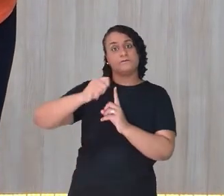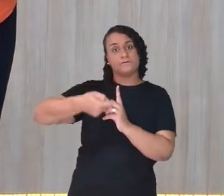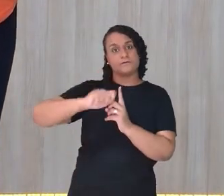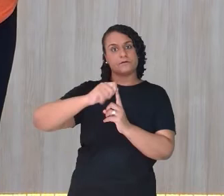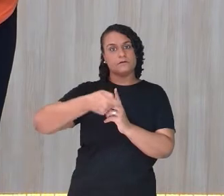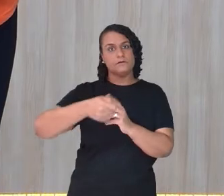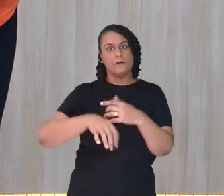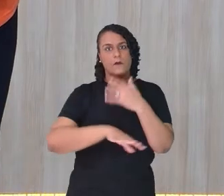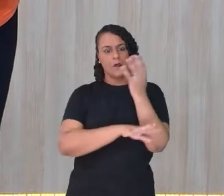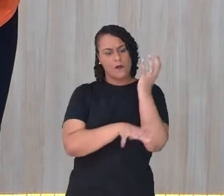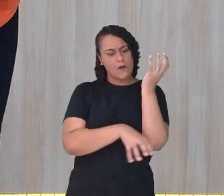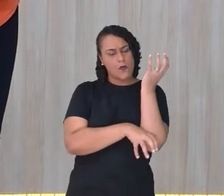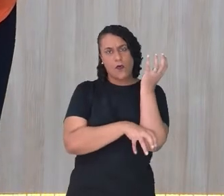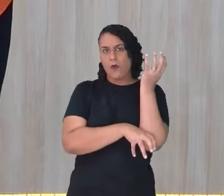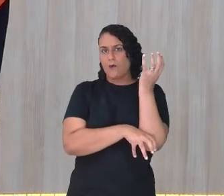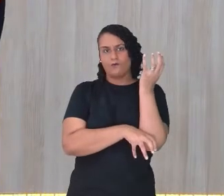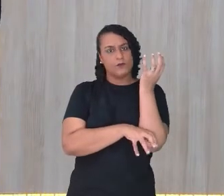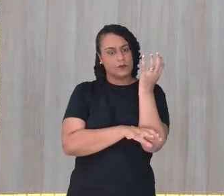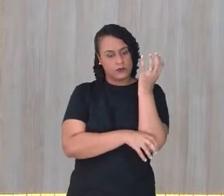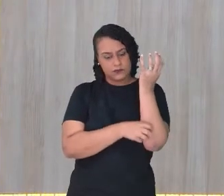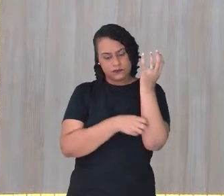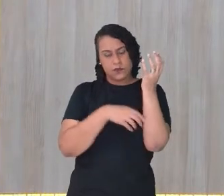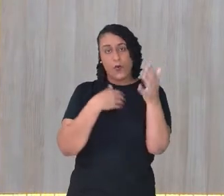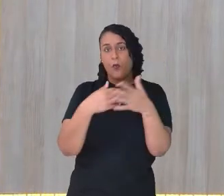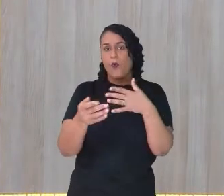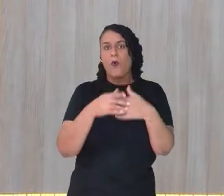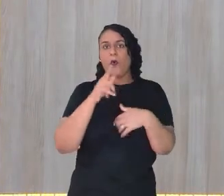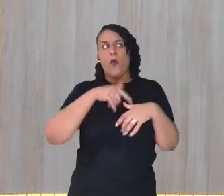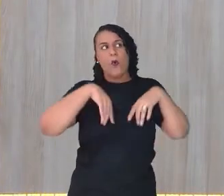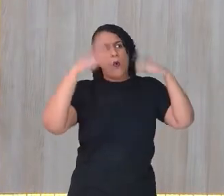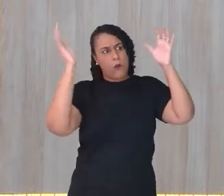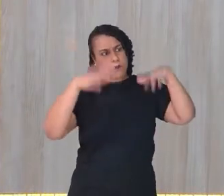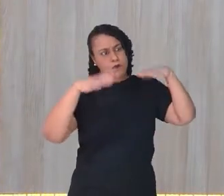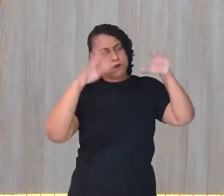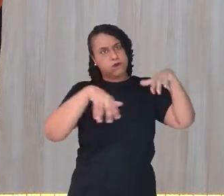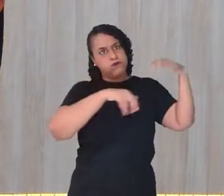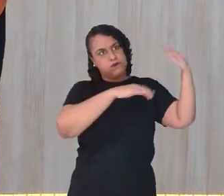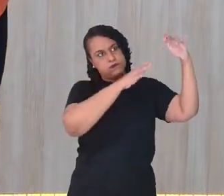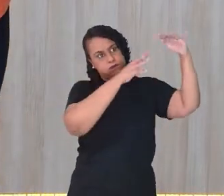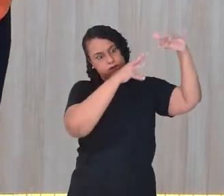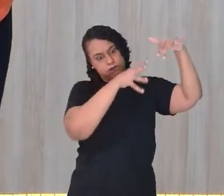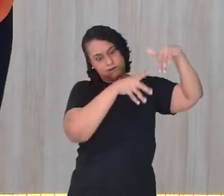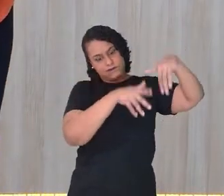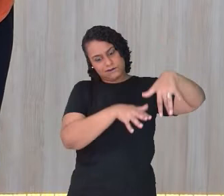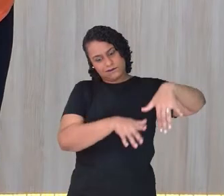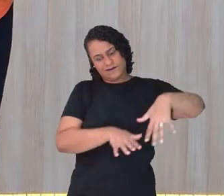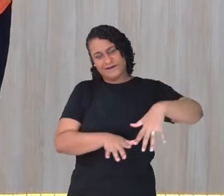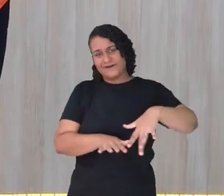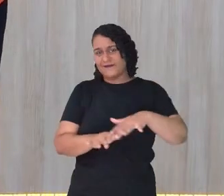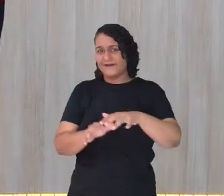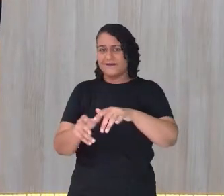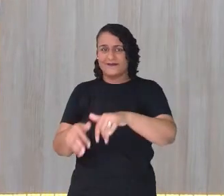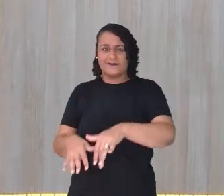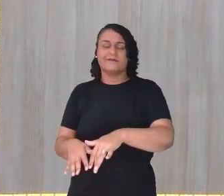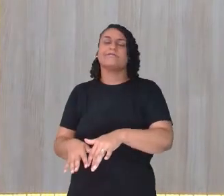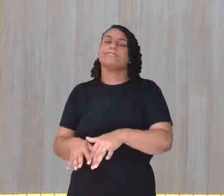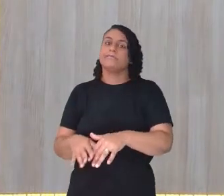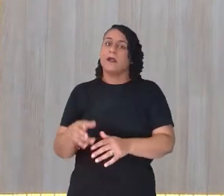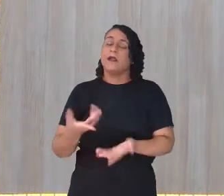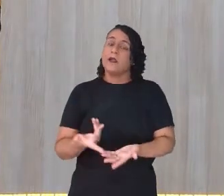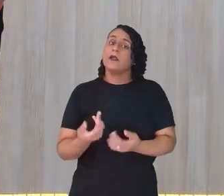assim, que possa sustentar, e qualquer volume de água maior arrasta aquela vegetação que poderia ser de